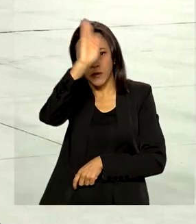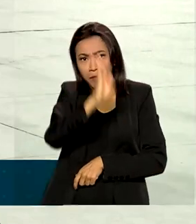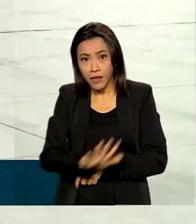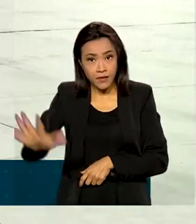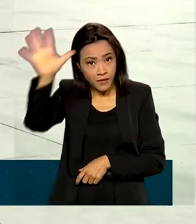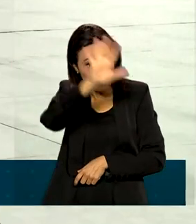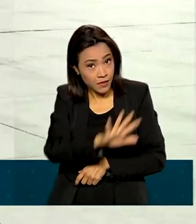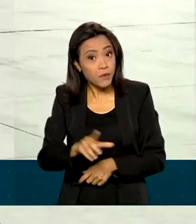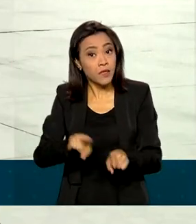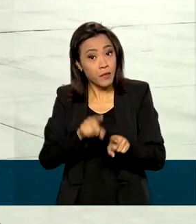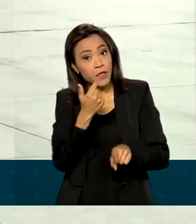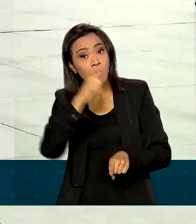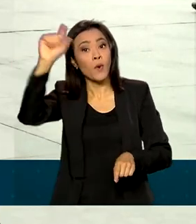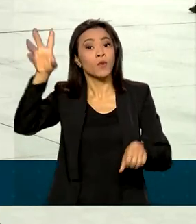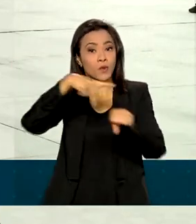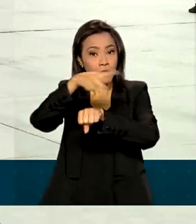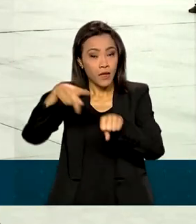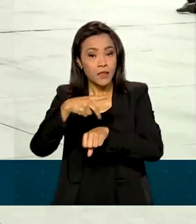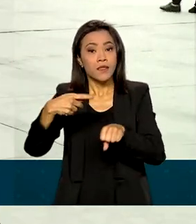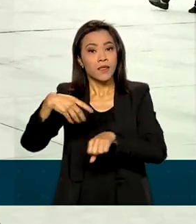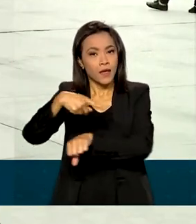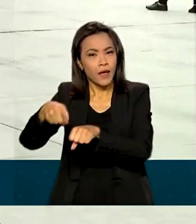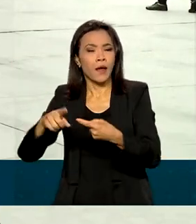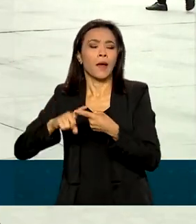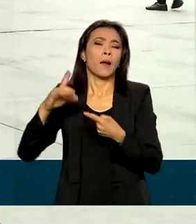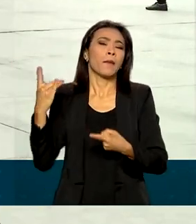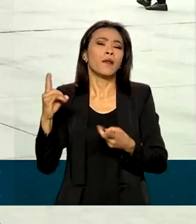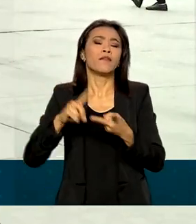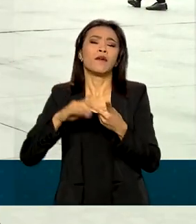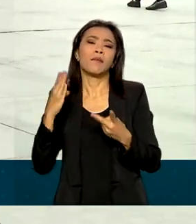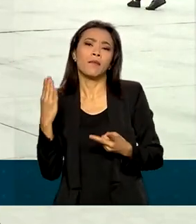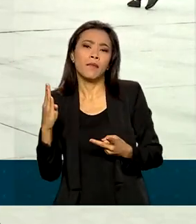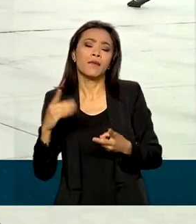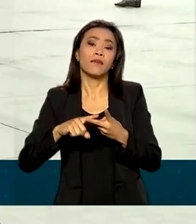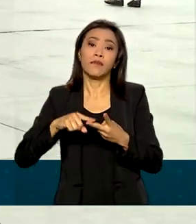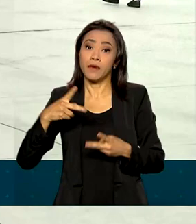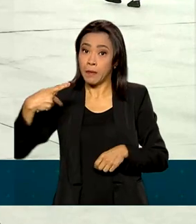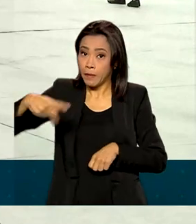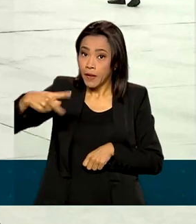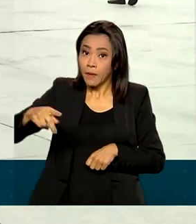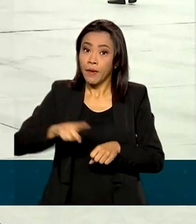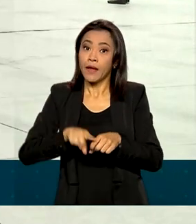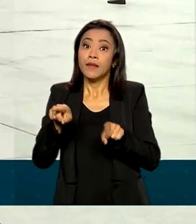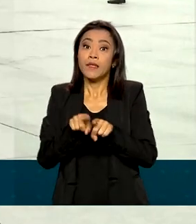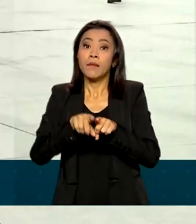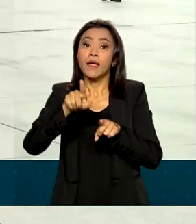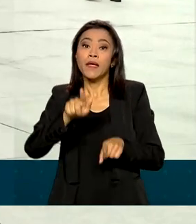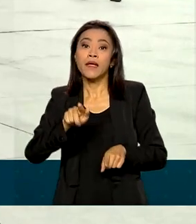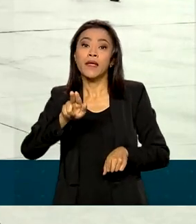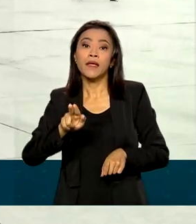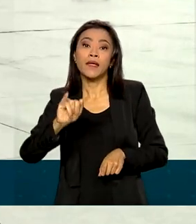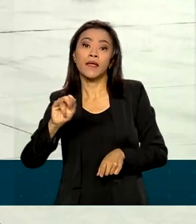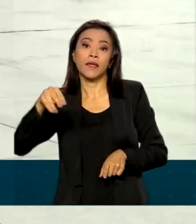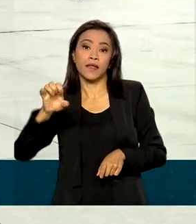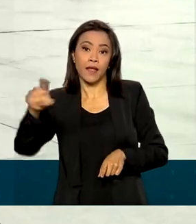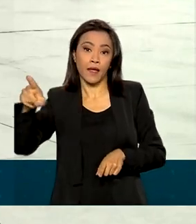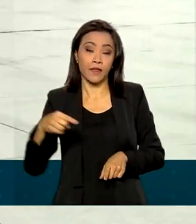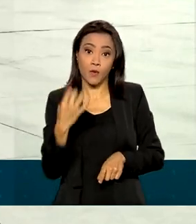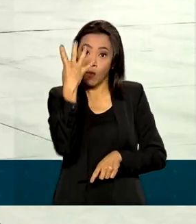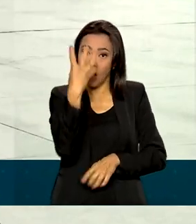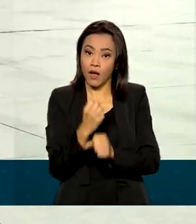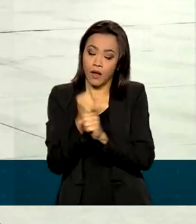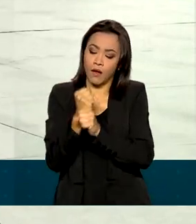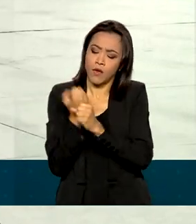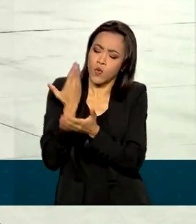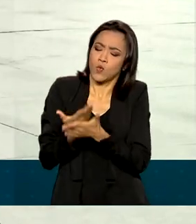de outros países, nações amigas como Bolívia, Paraguai e Guiné-Bissau. Os jovens passam por 4 anos de